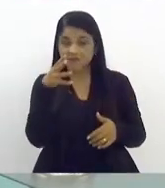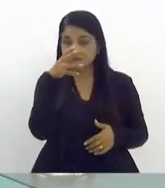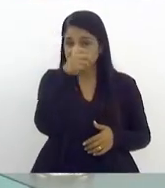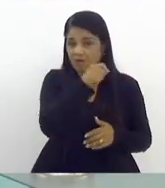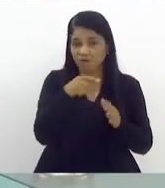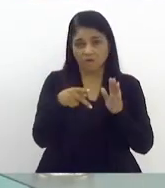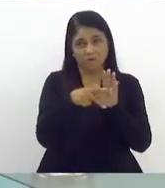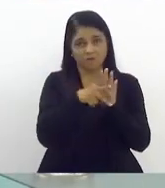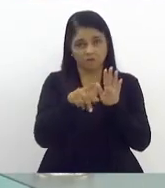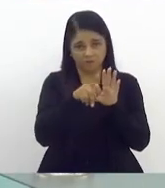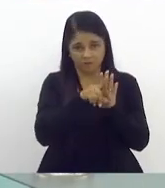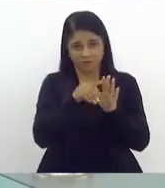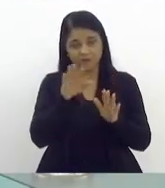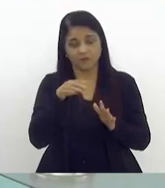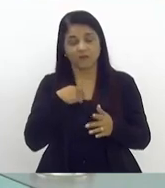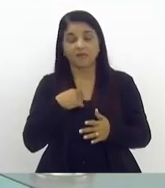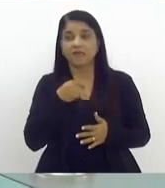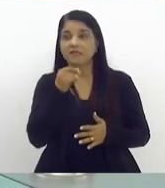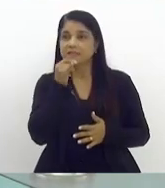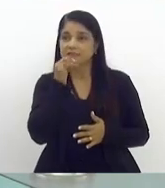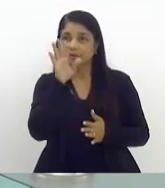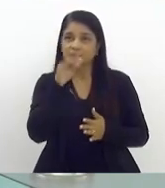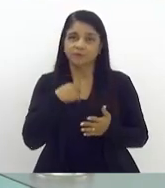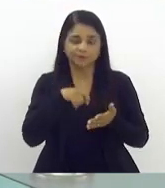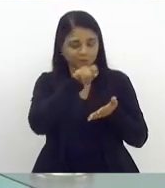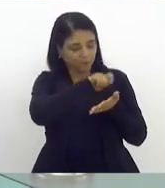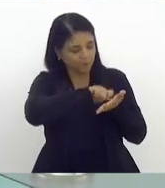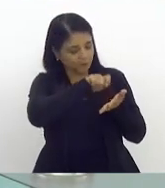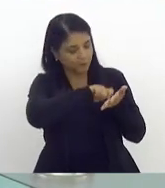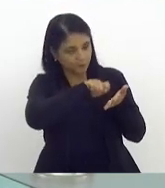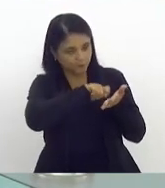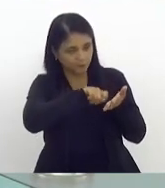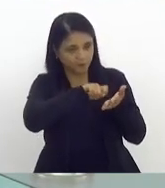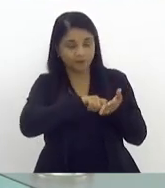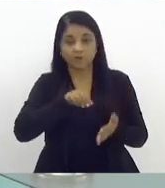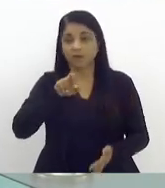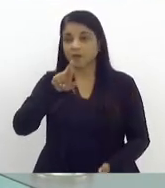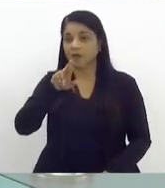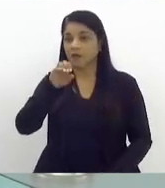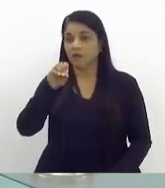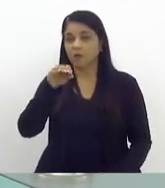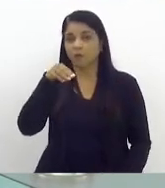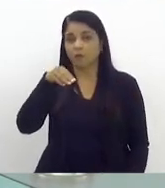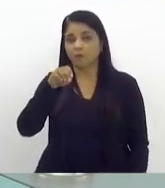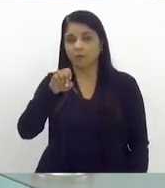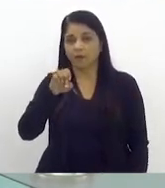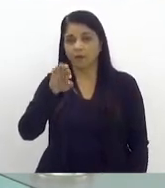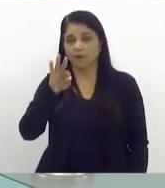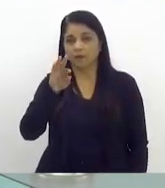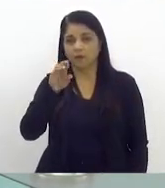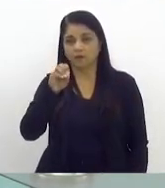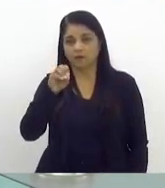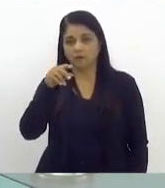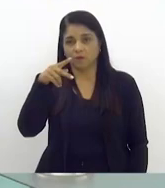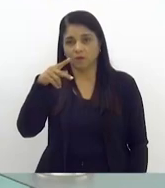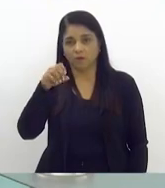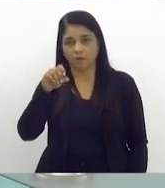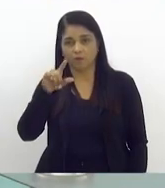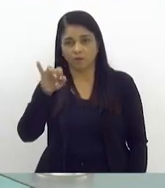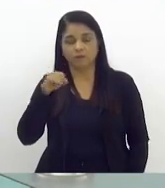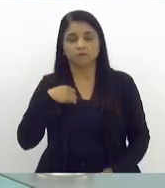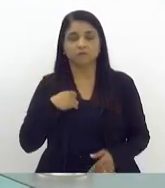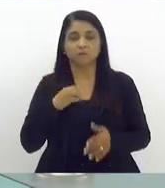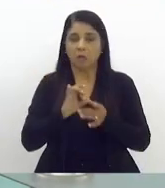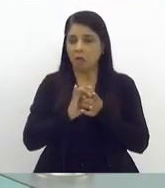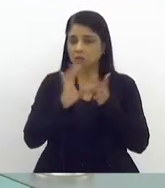Porque, olha só, se ele escreve assim... O Rio Metrópole está autorizado a promover